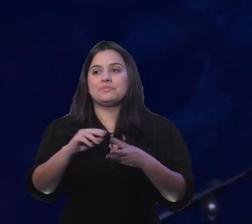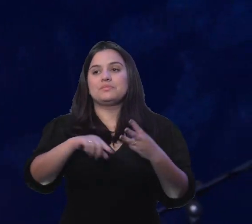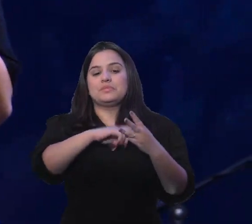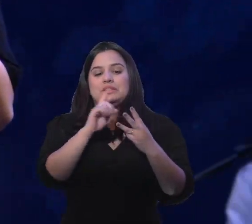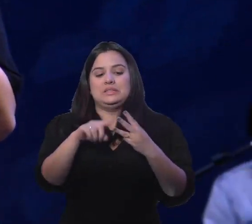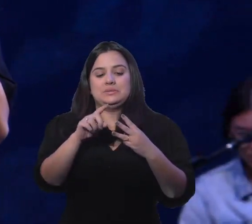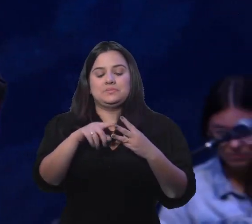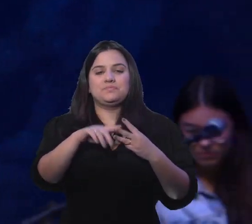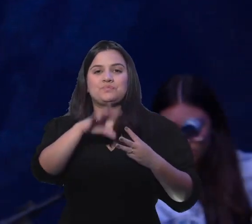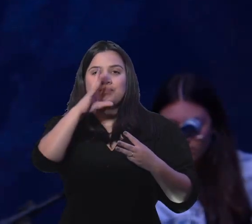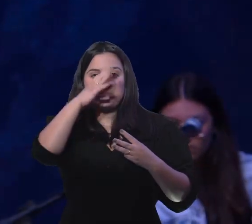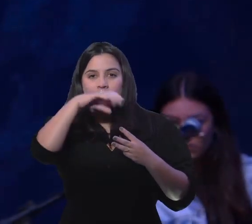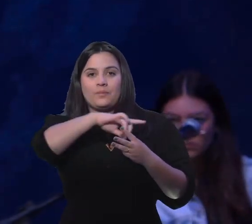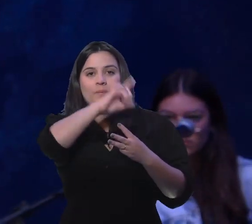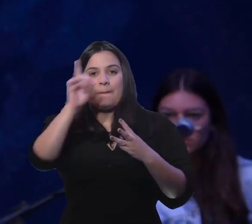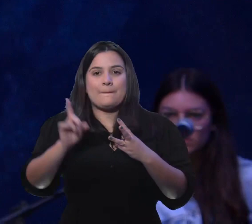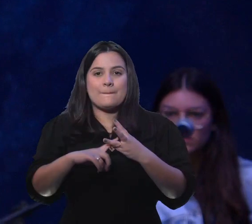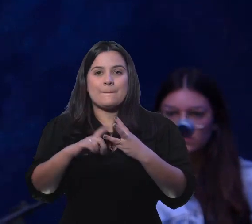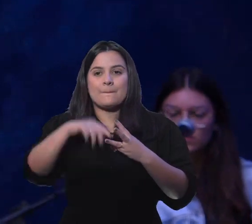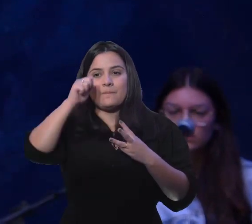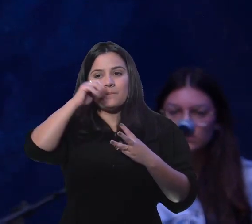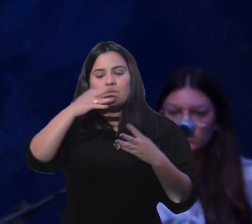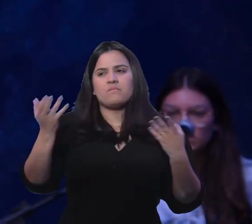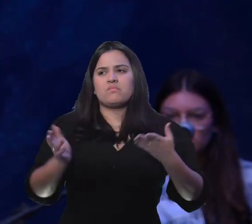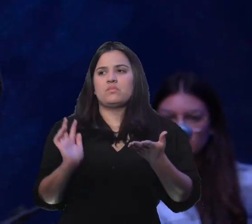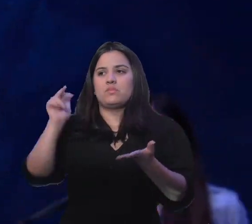nossa arrogância. Fica de pé no seu lugar.